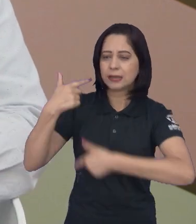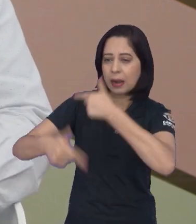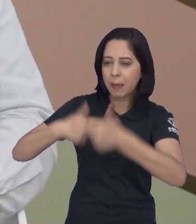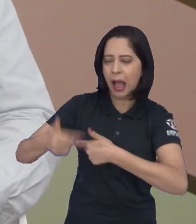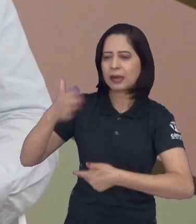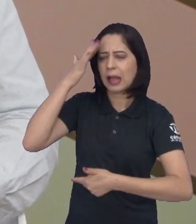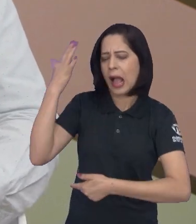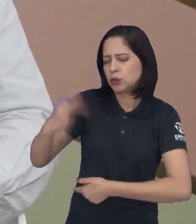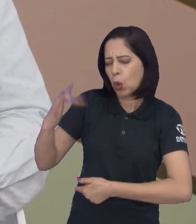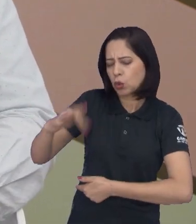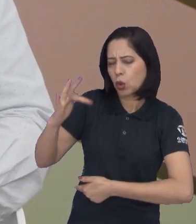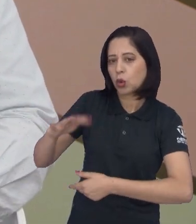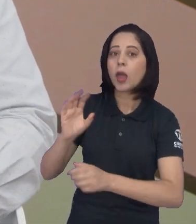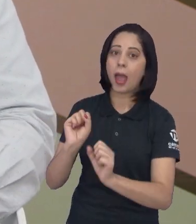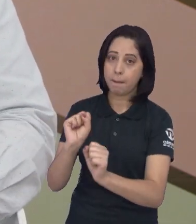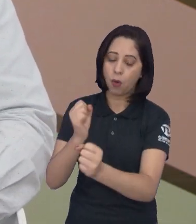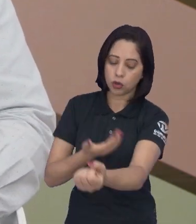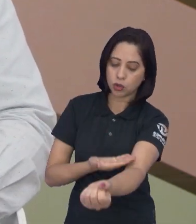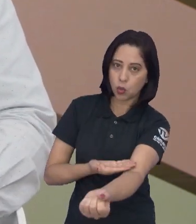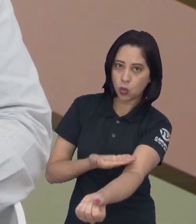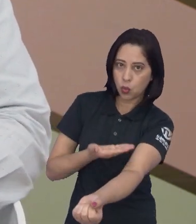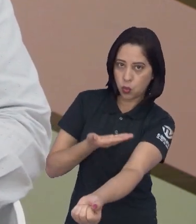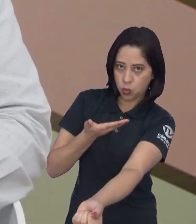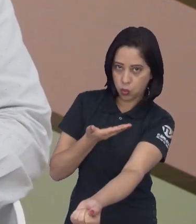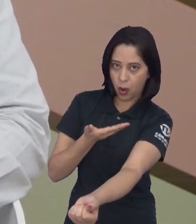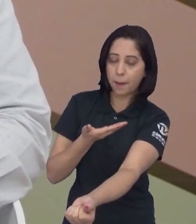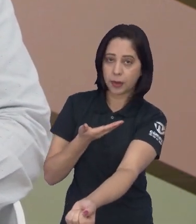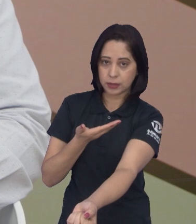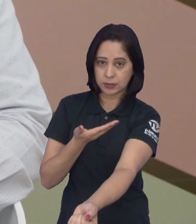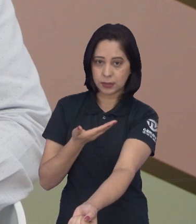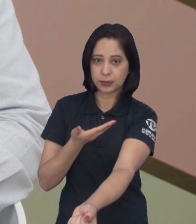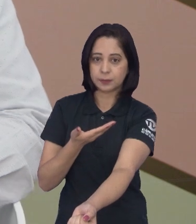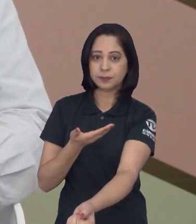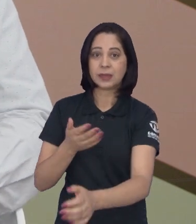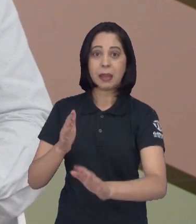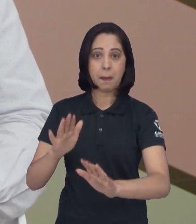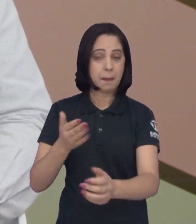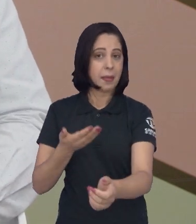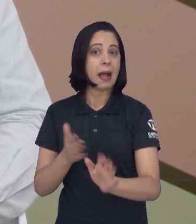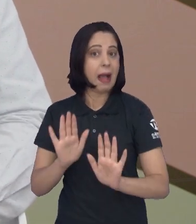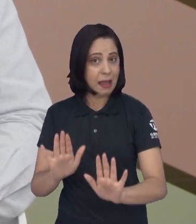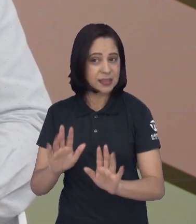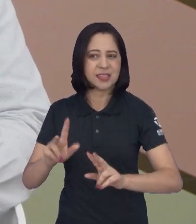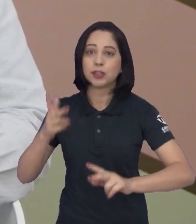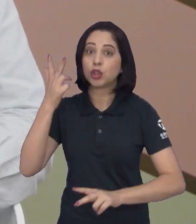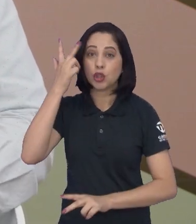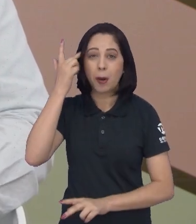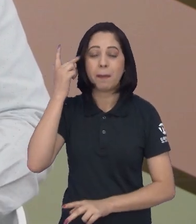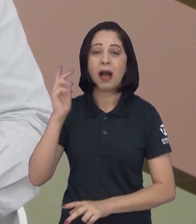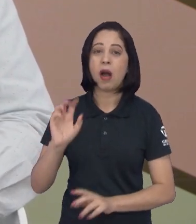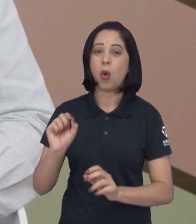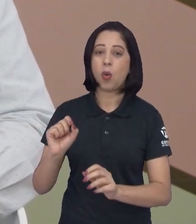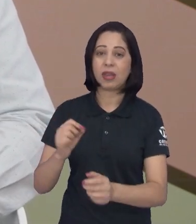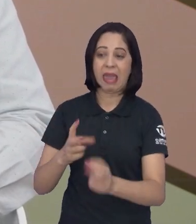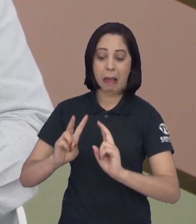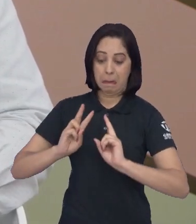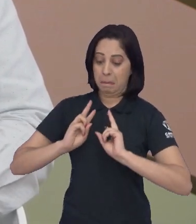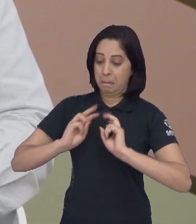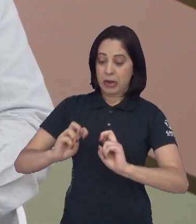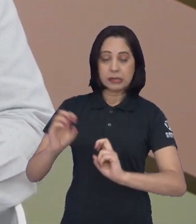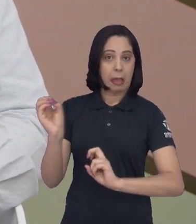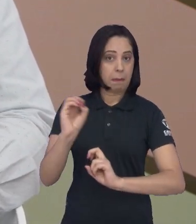aí fica aquela ideia Então na verdade normalmente a hipertensão arterial ela é silenciosa até que ela cause algum dano pro